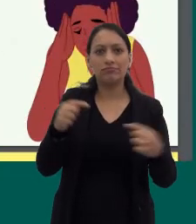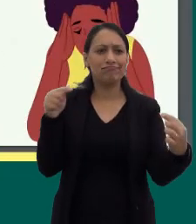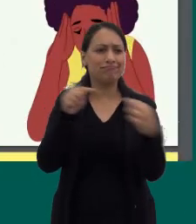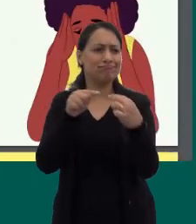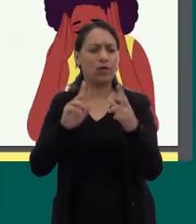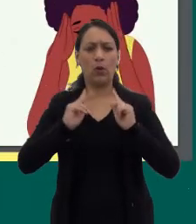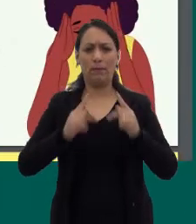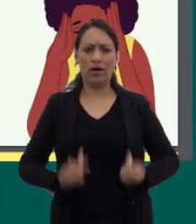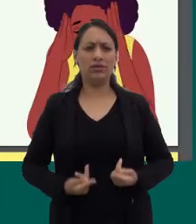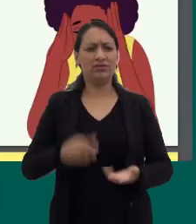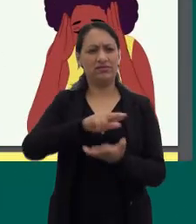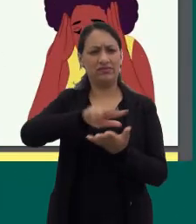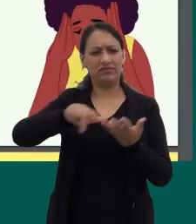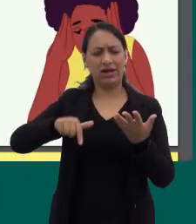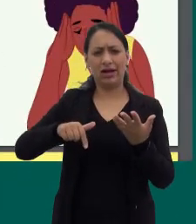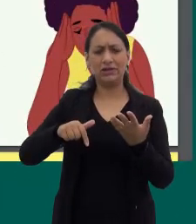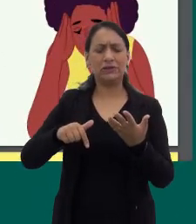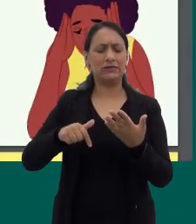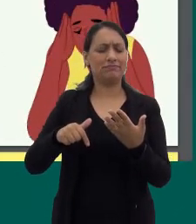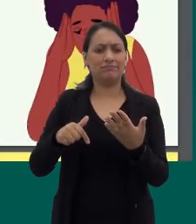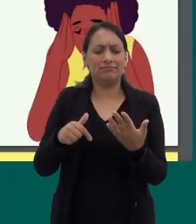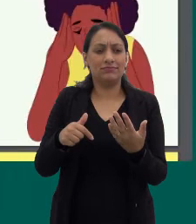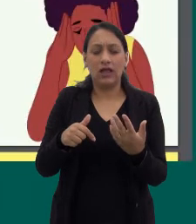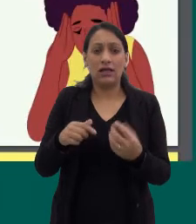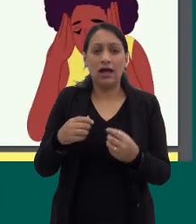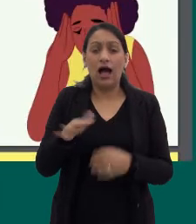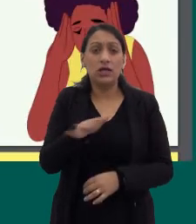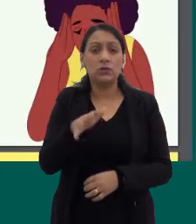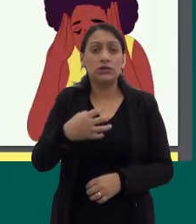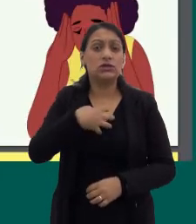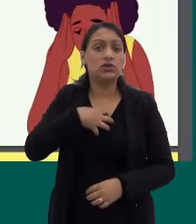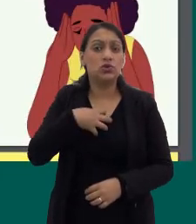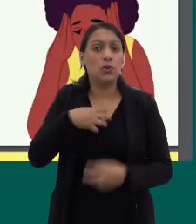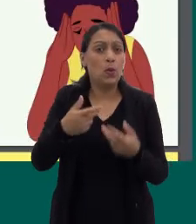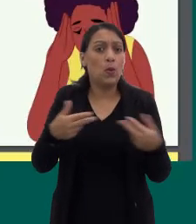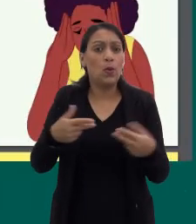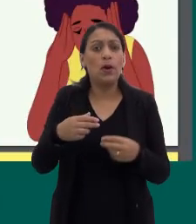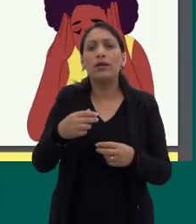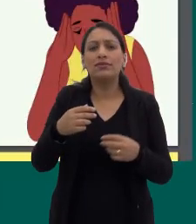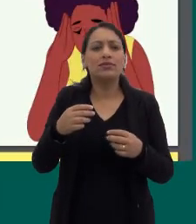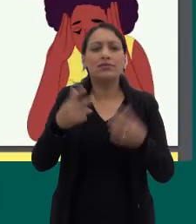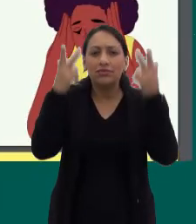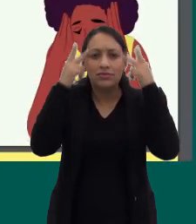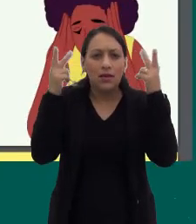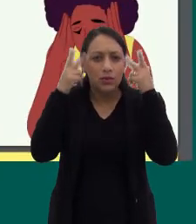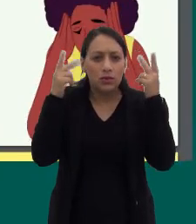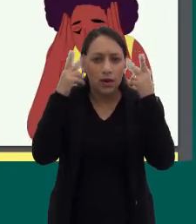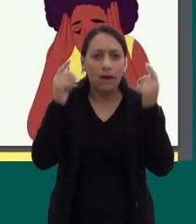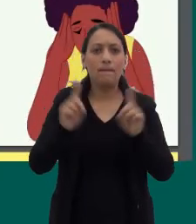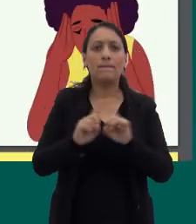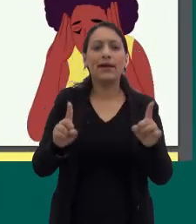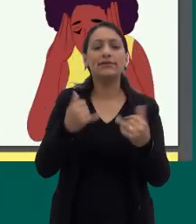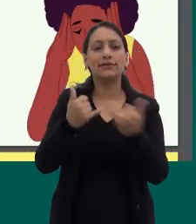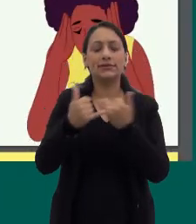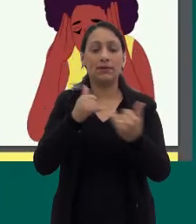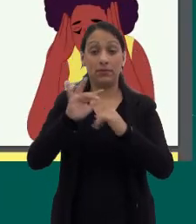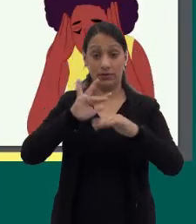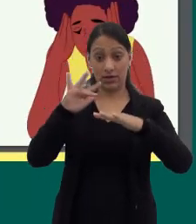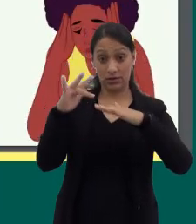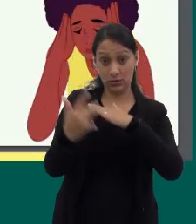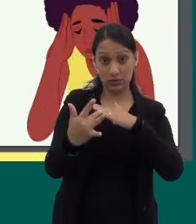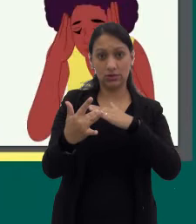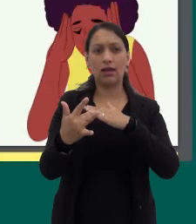vários sintomas que são normais. Mas acho que frisar bastante essa importância, a gente vê rede social, muitas